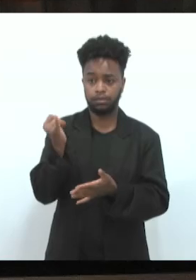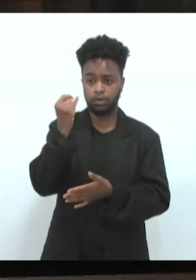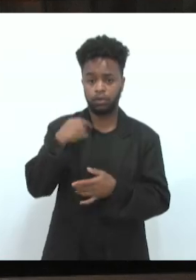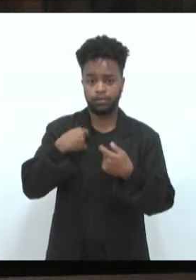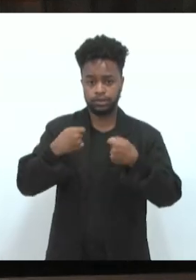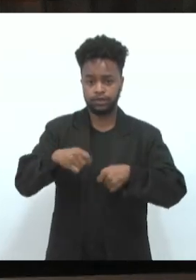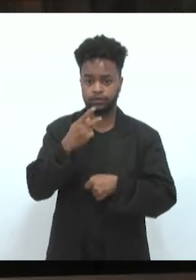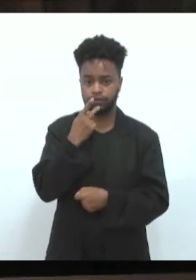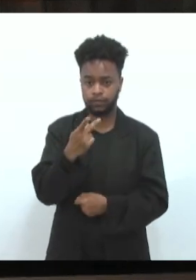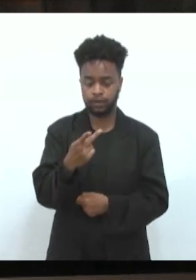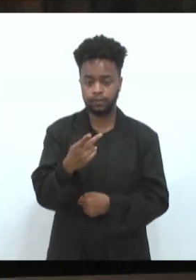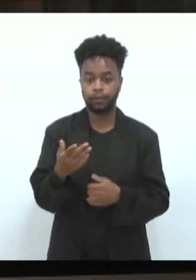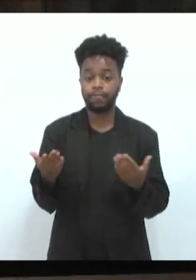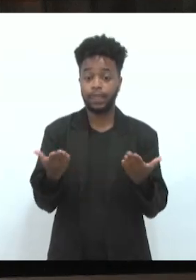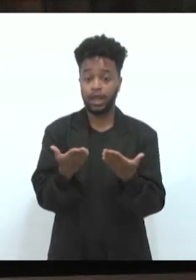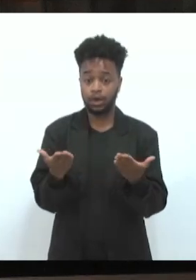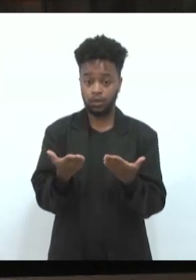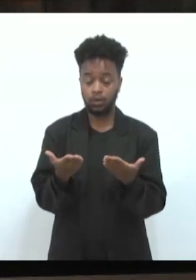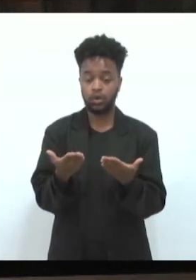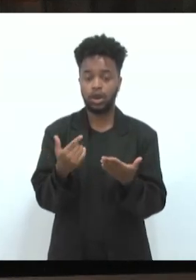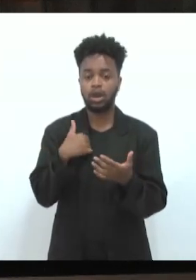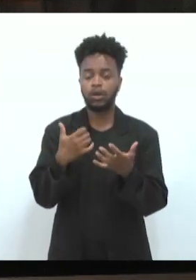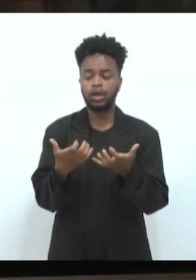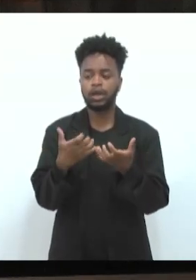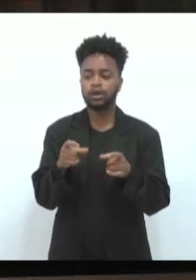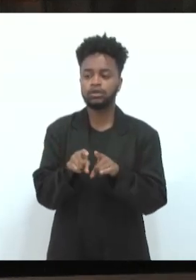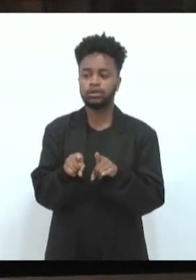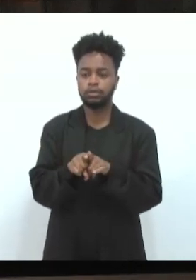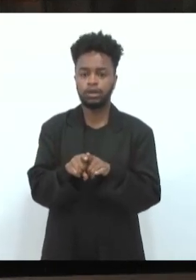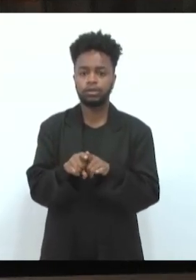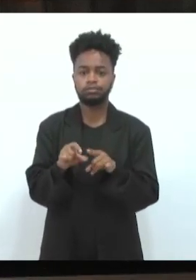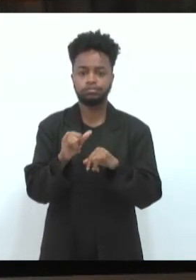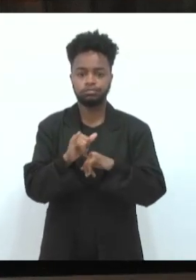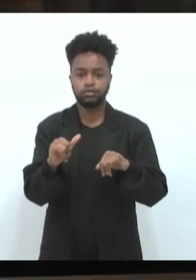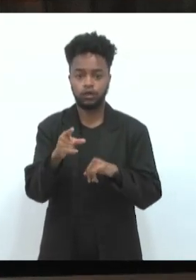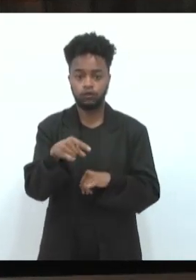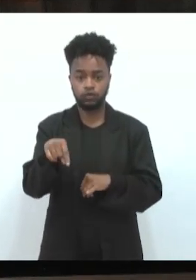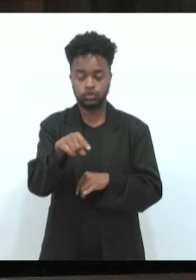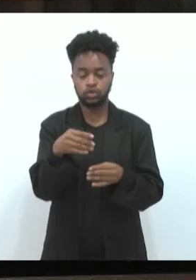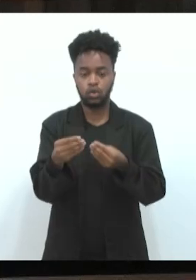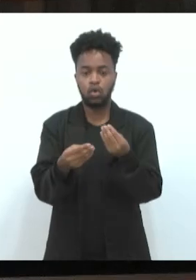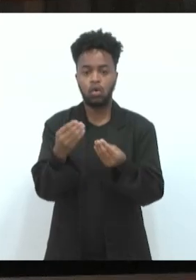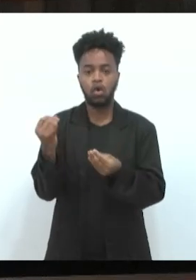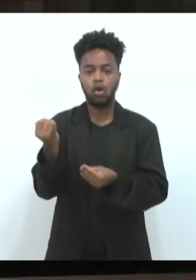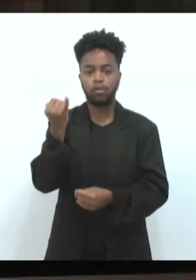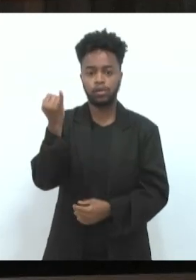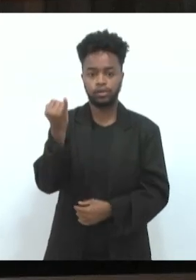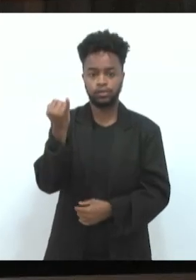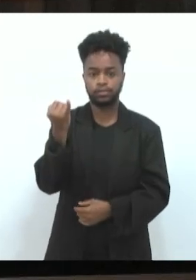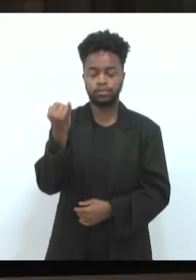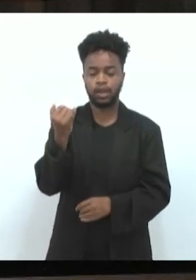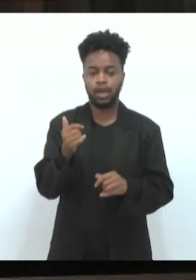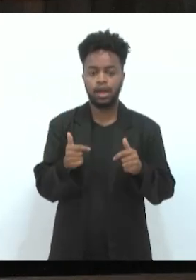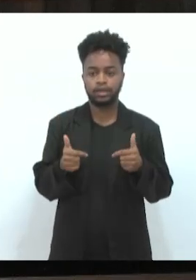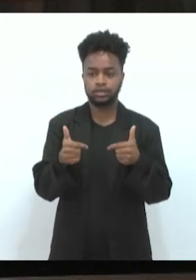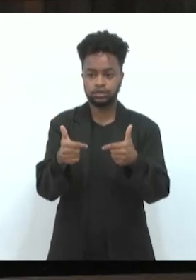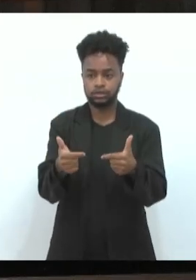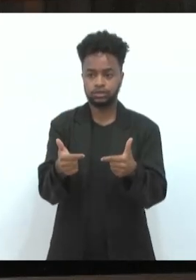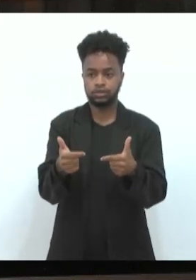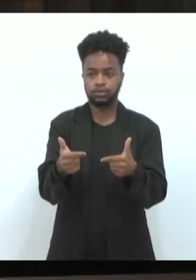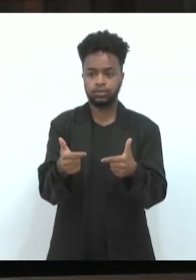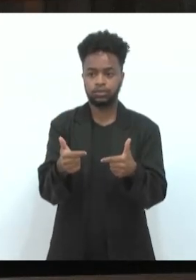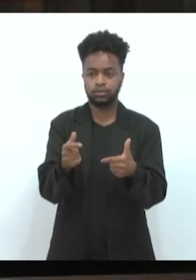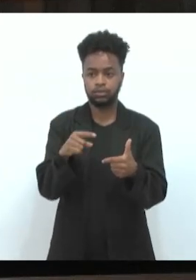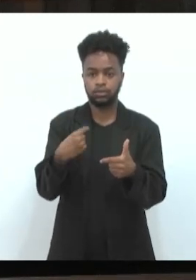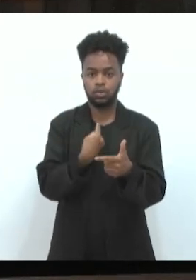falar. Agora, também queria reforçar aqui com vocês a importância da iniciativa da